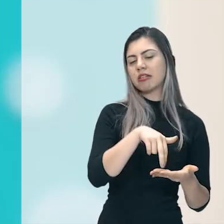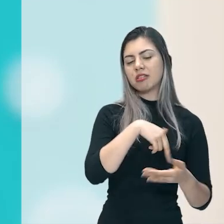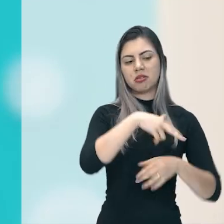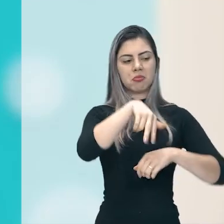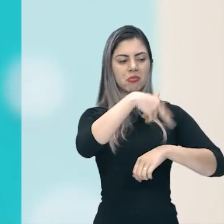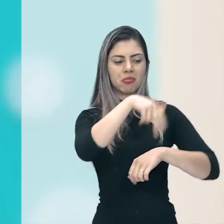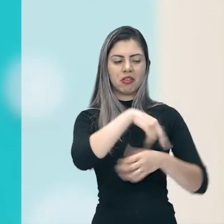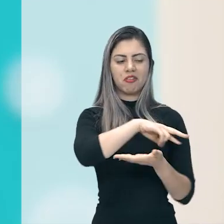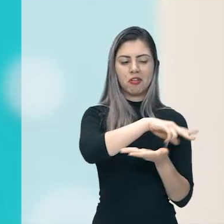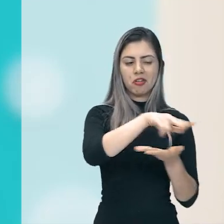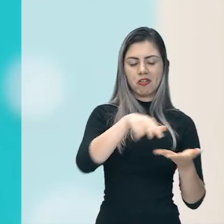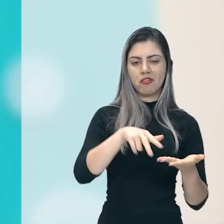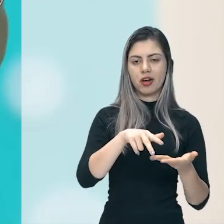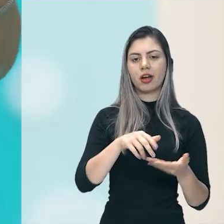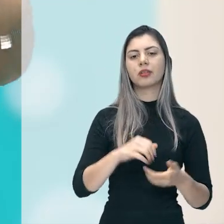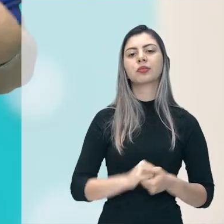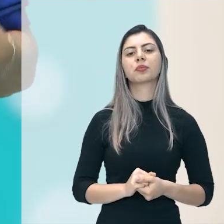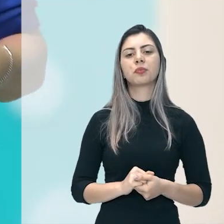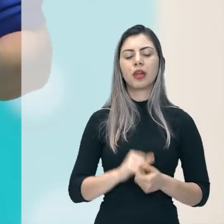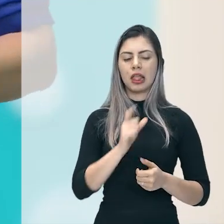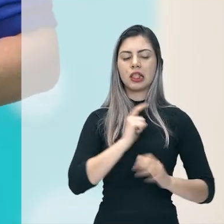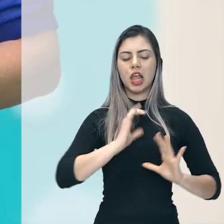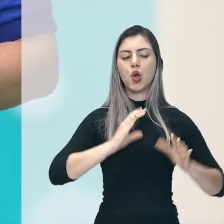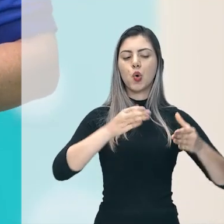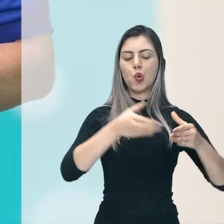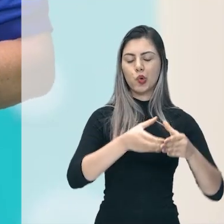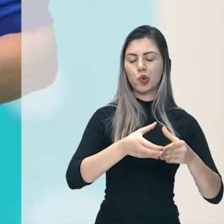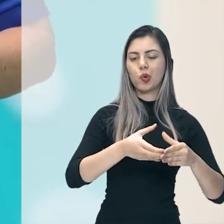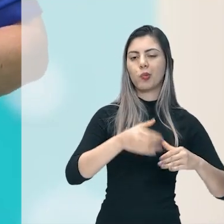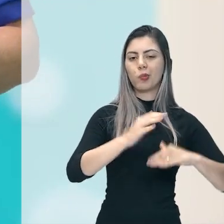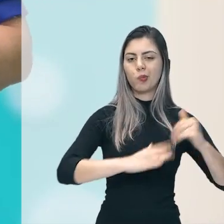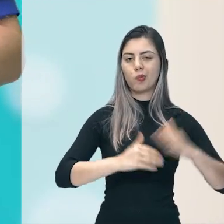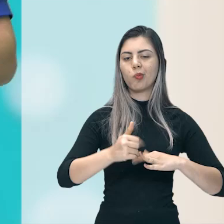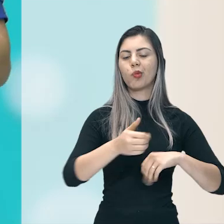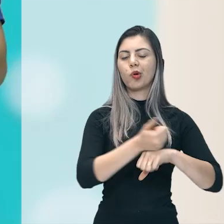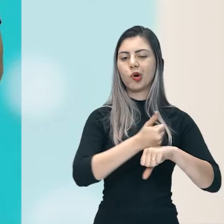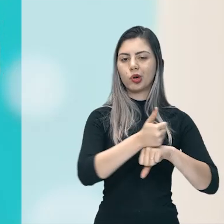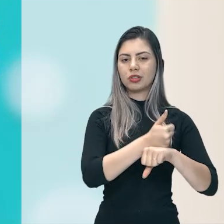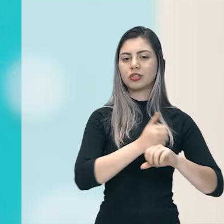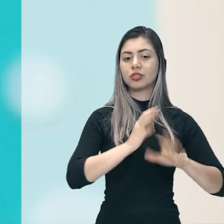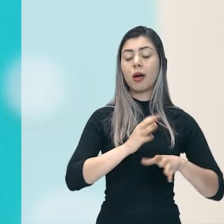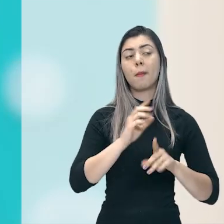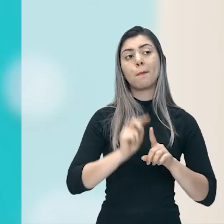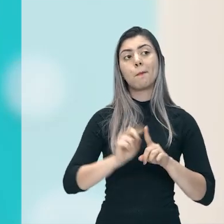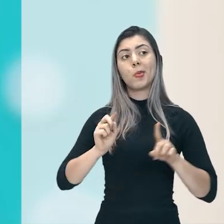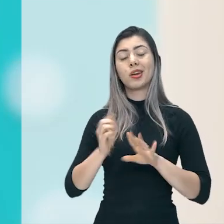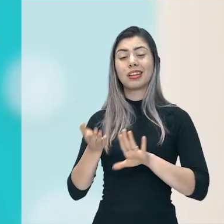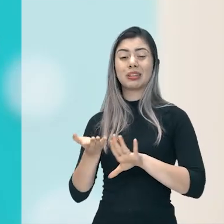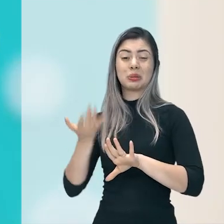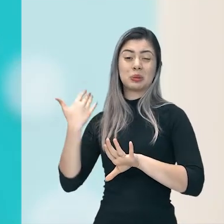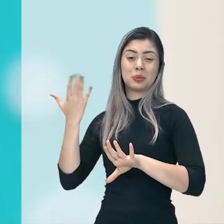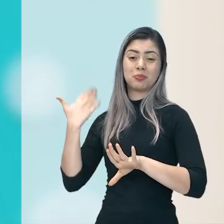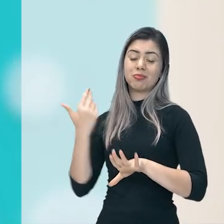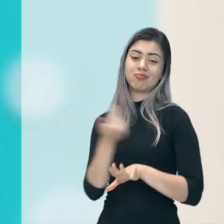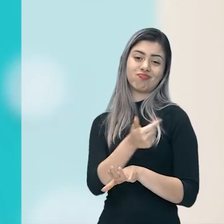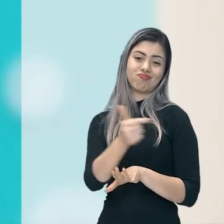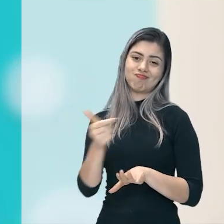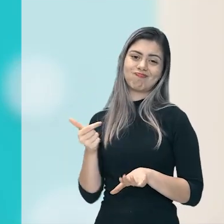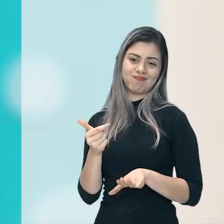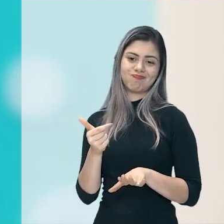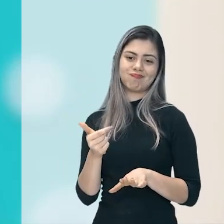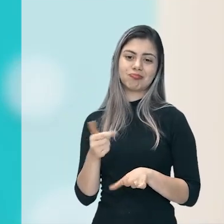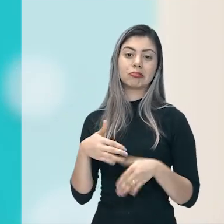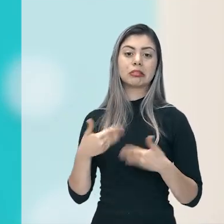etc. Nós temos já um corpo bem fortalecido desses artistas. Mas, em 1800 e tal, nós não